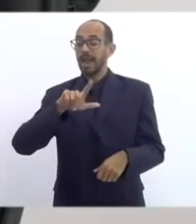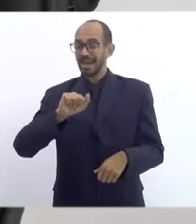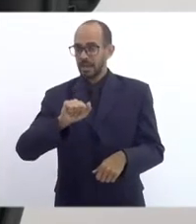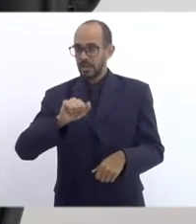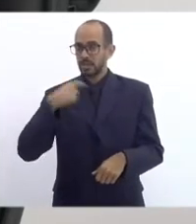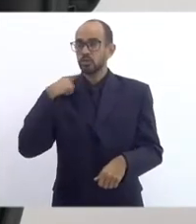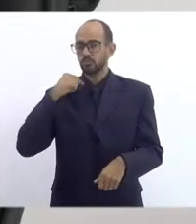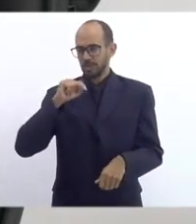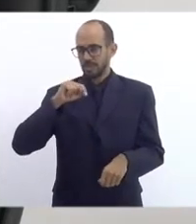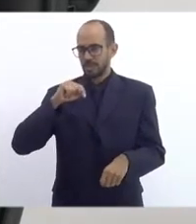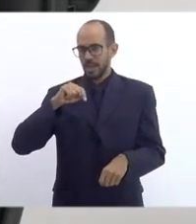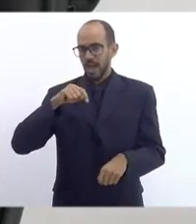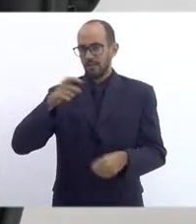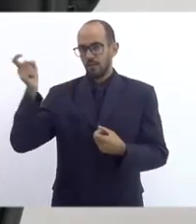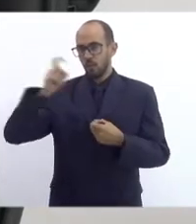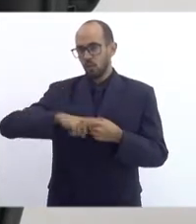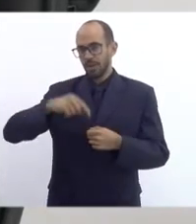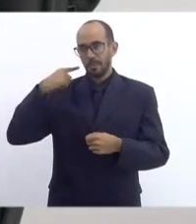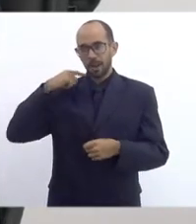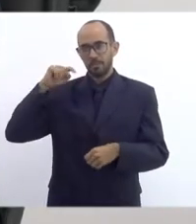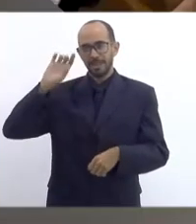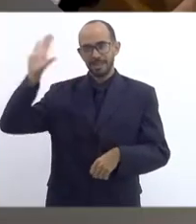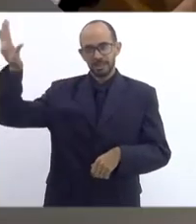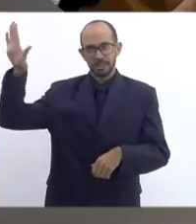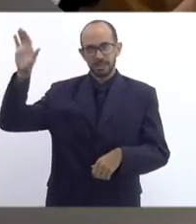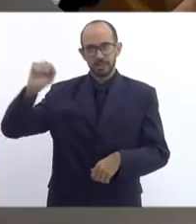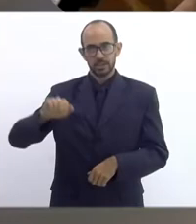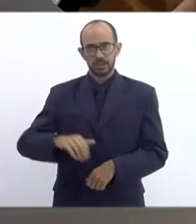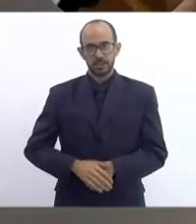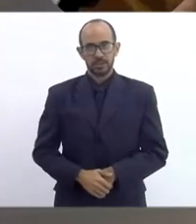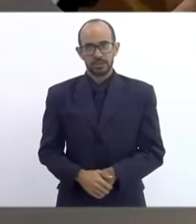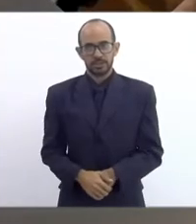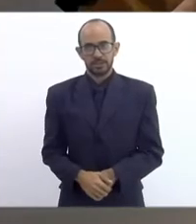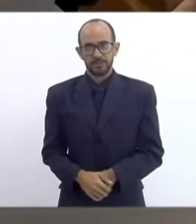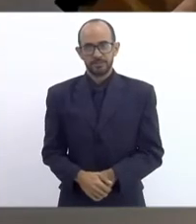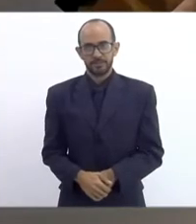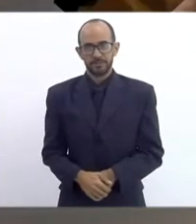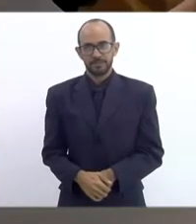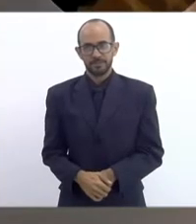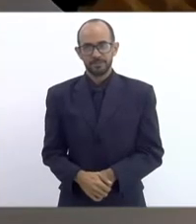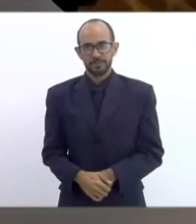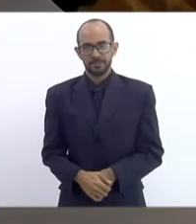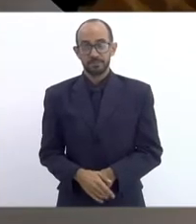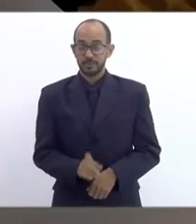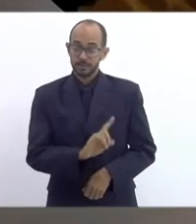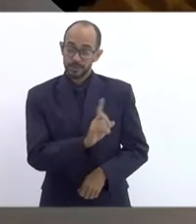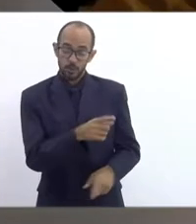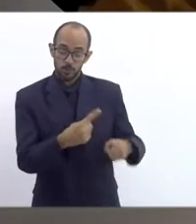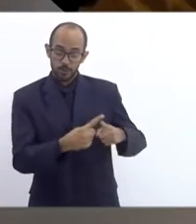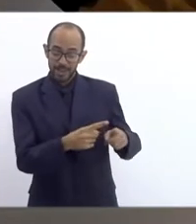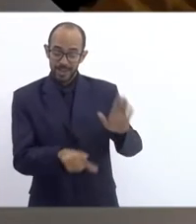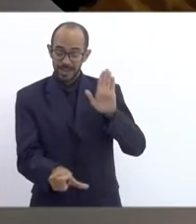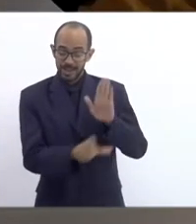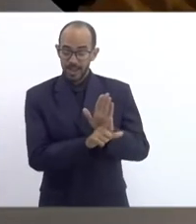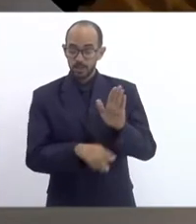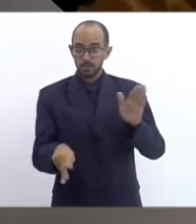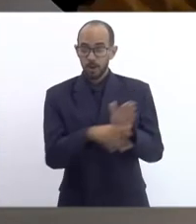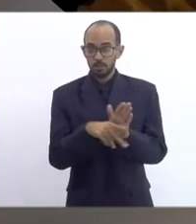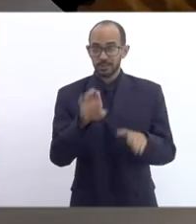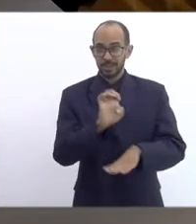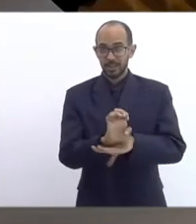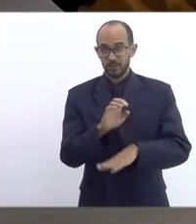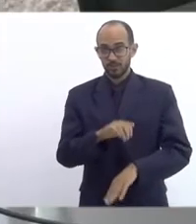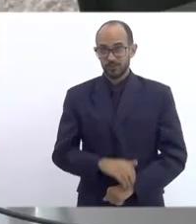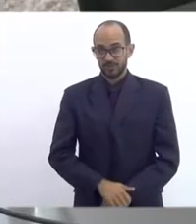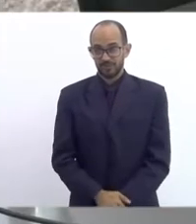vai levar para Minas Gerais? Não, nós estamos tratando da legislação estadual. Aí,